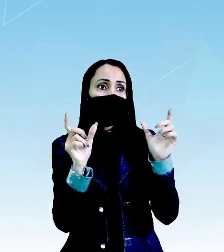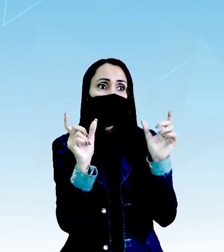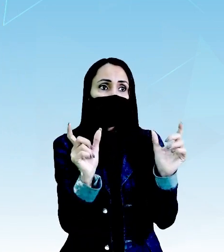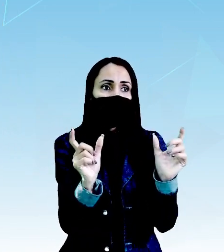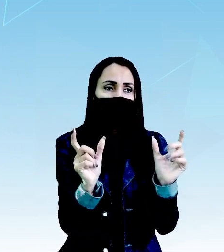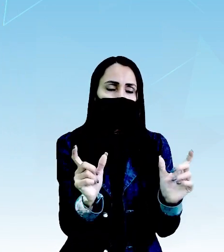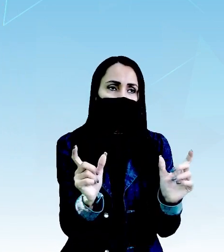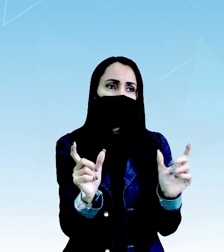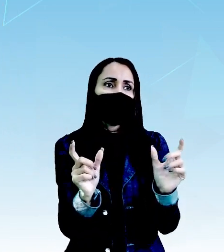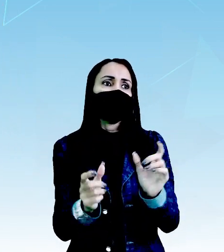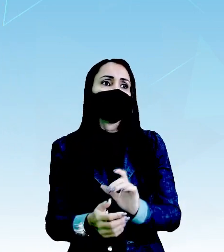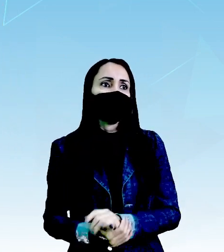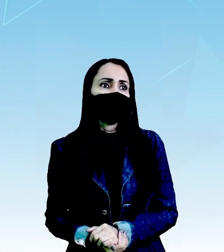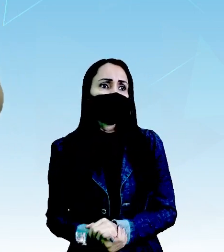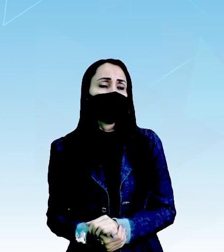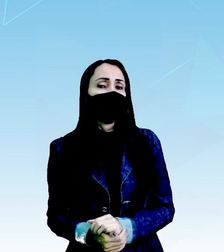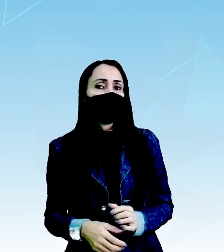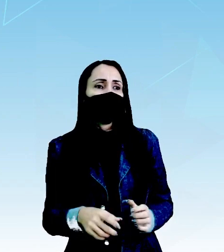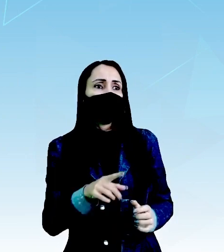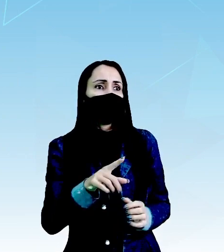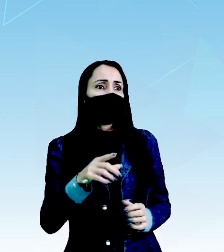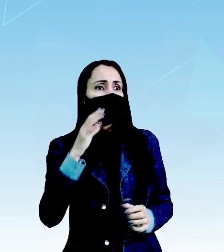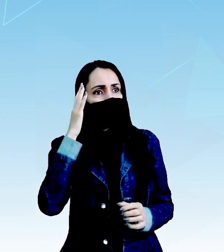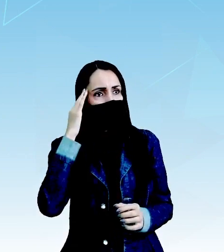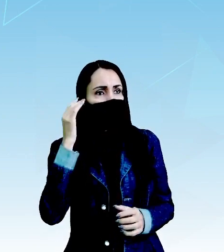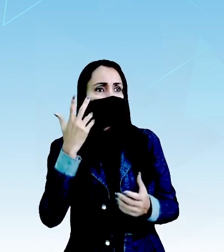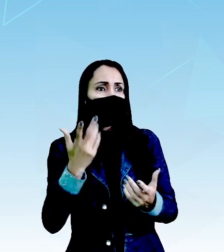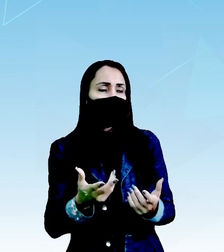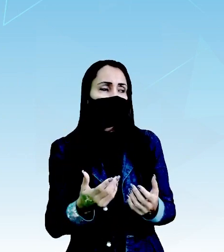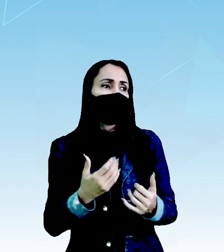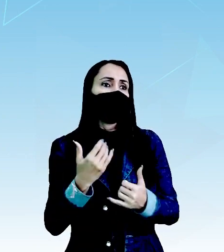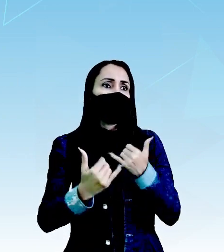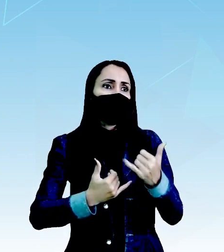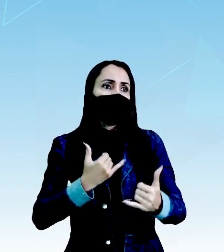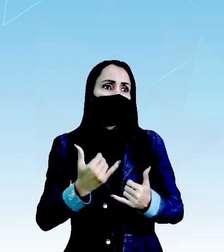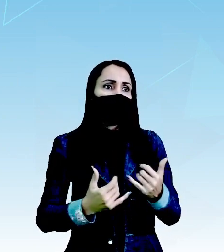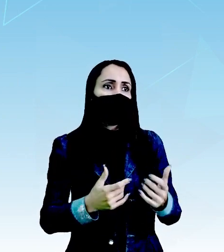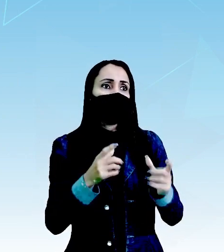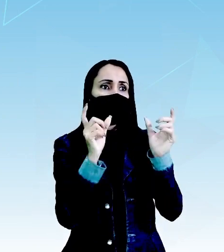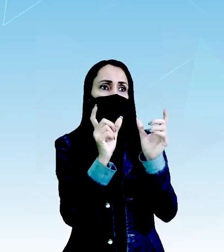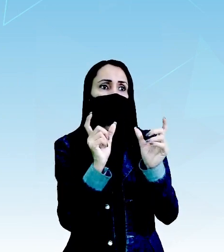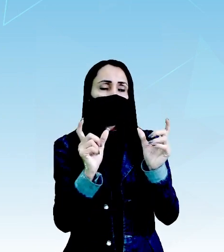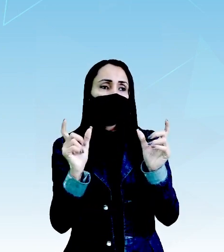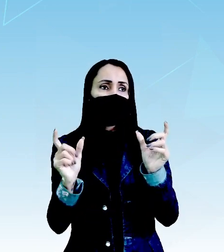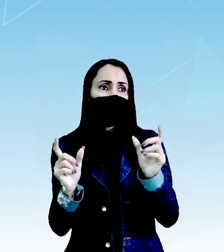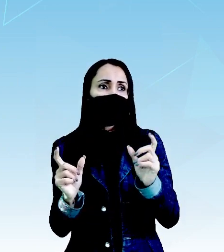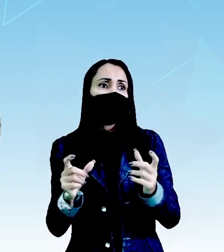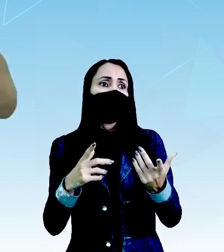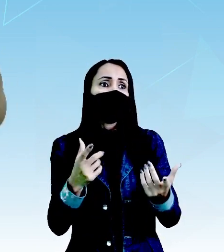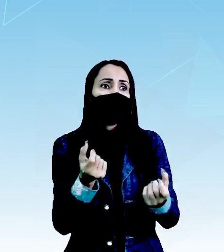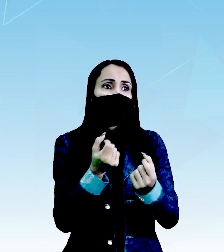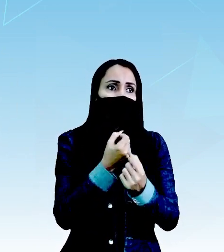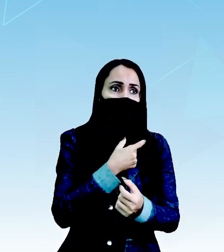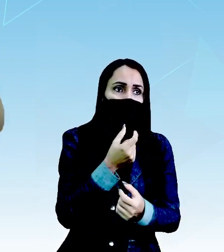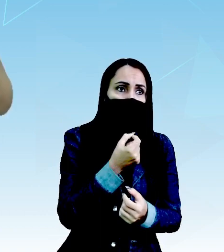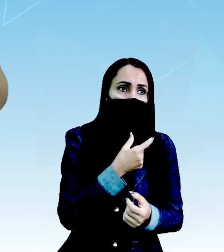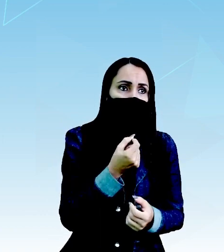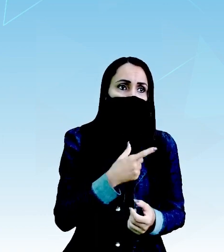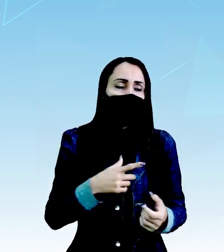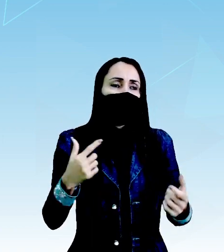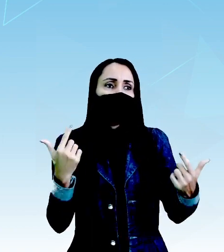Repito, aquele que sabe jogar com as palavras, muitas vezes sabe fazer piadas. Então o humor,